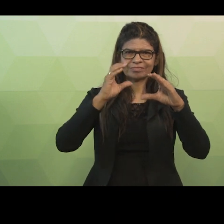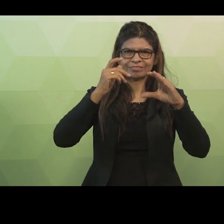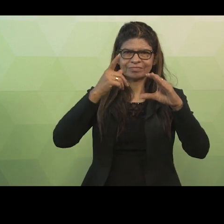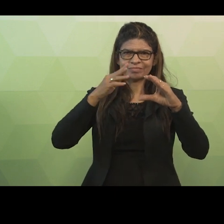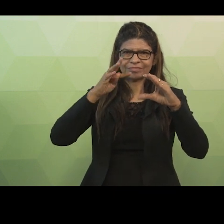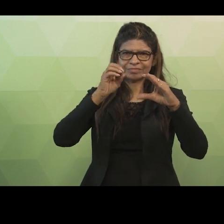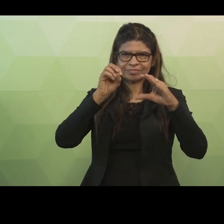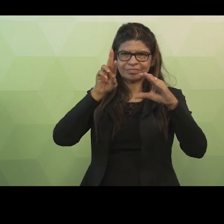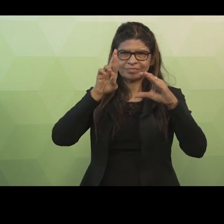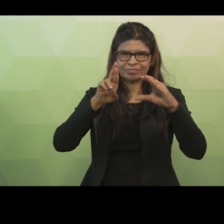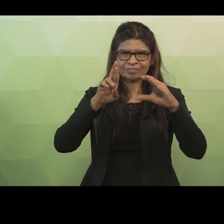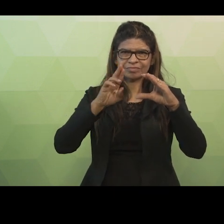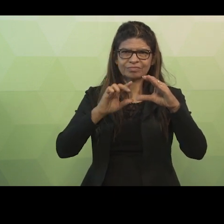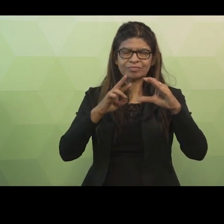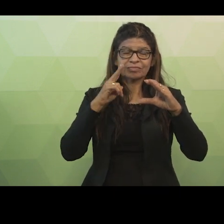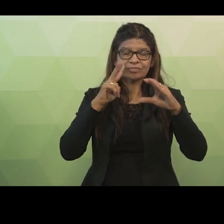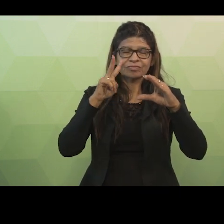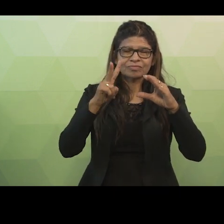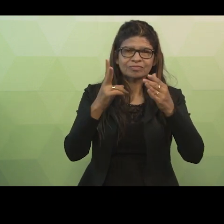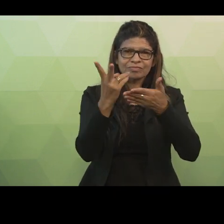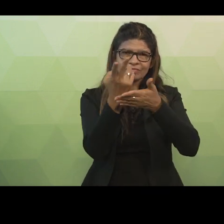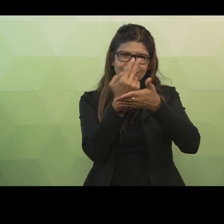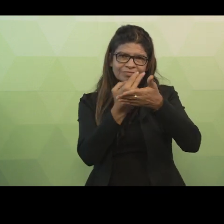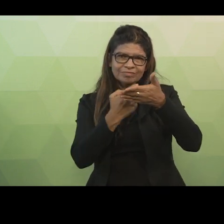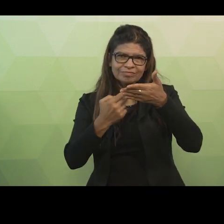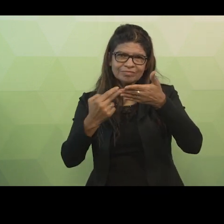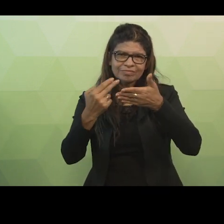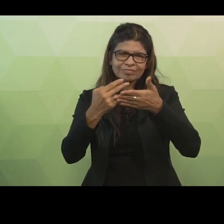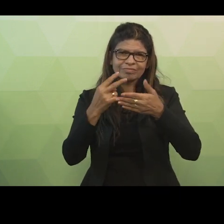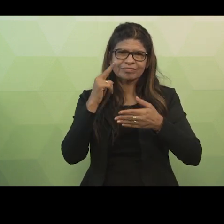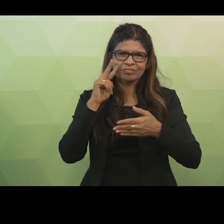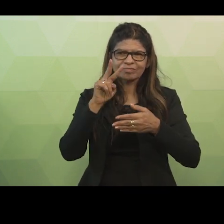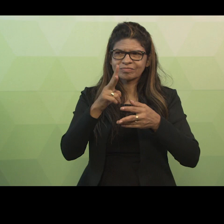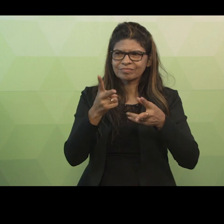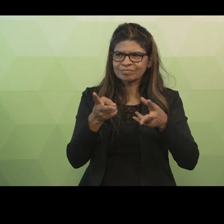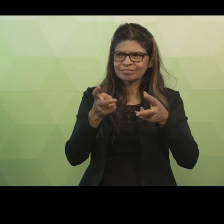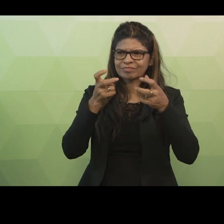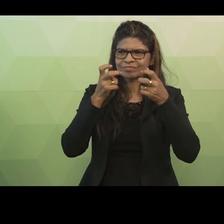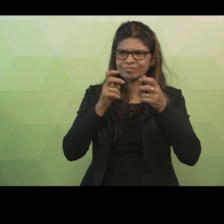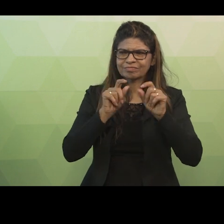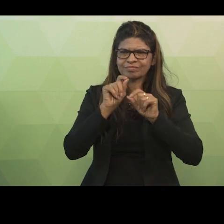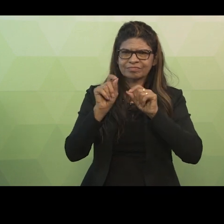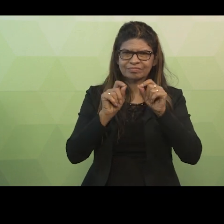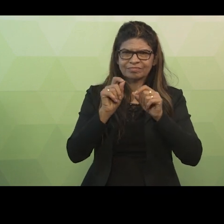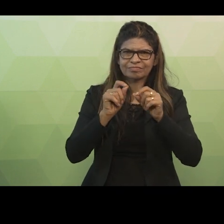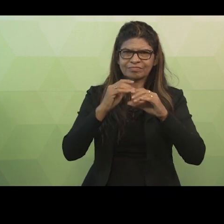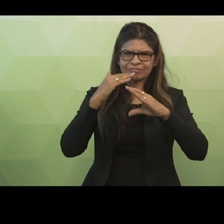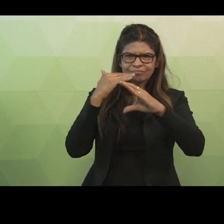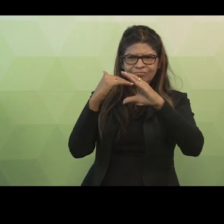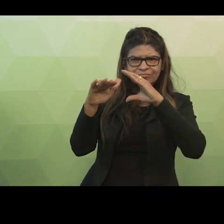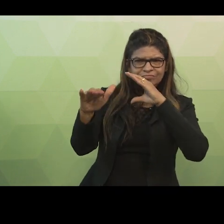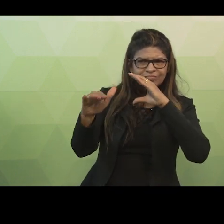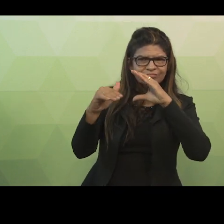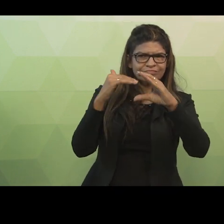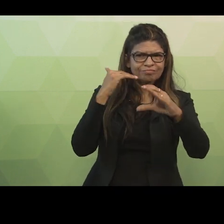sentido da seta na figura, percebemos que o objeto 1 da figura envia uma mensagem para o